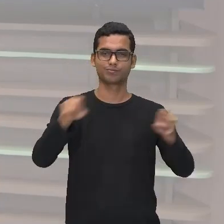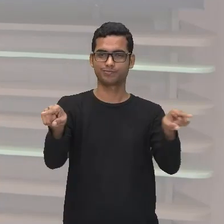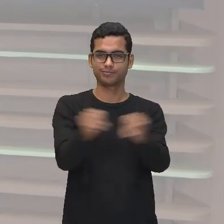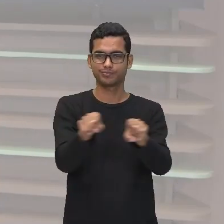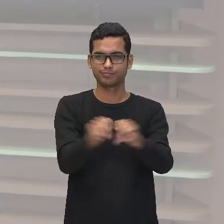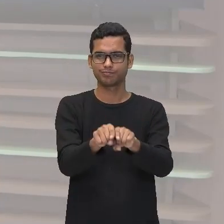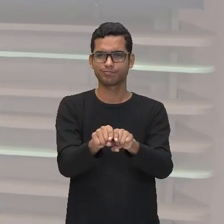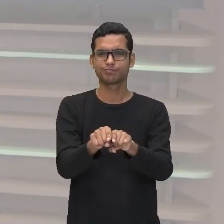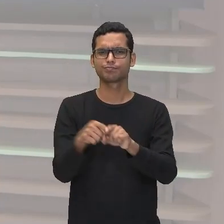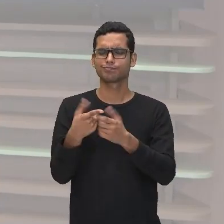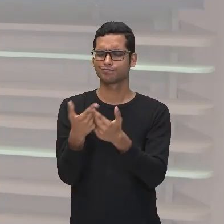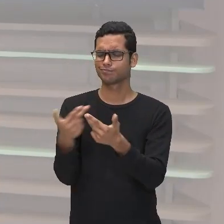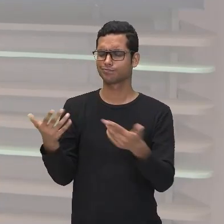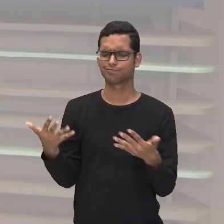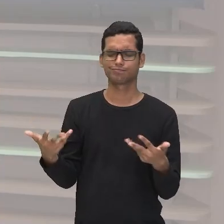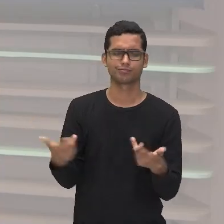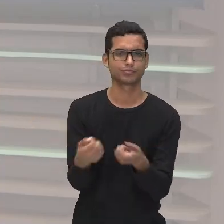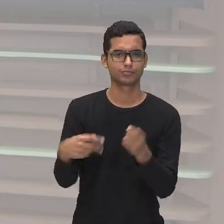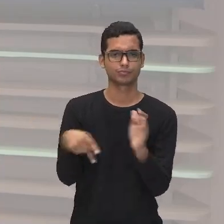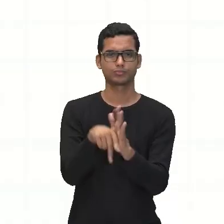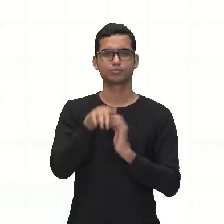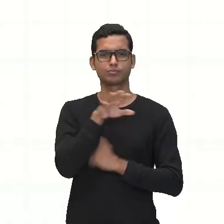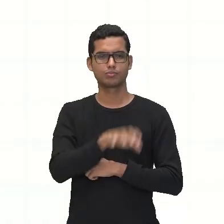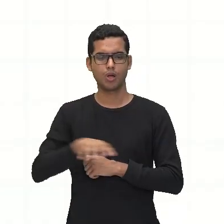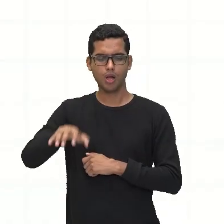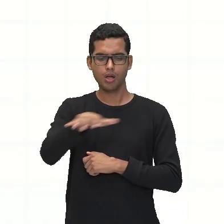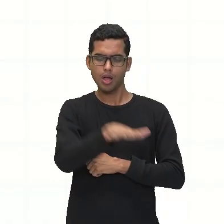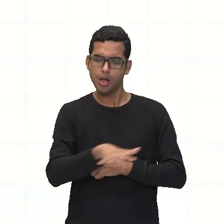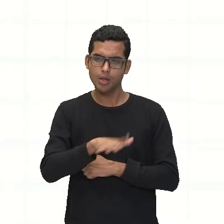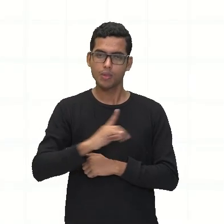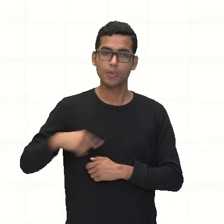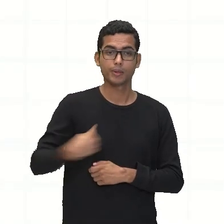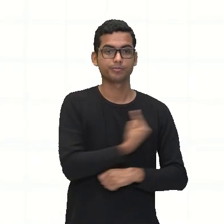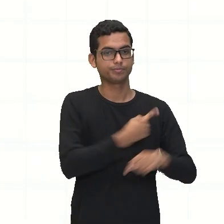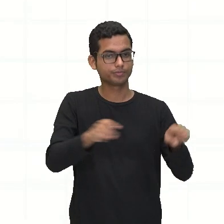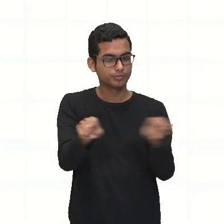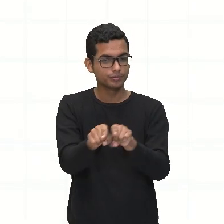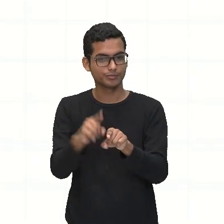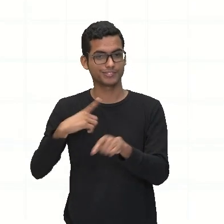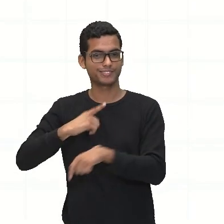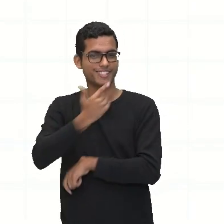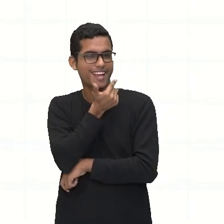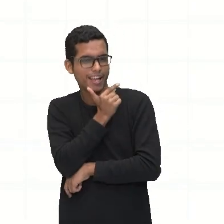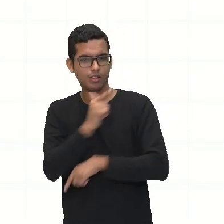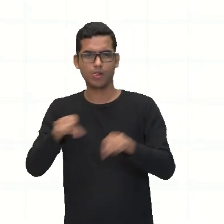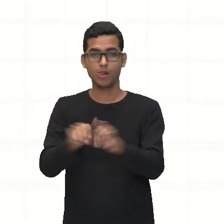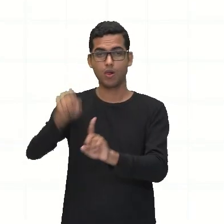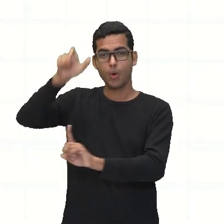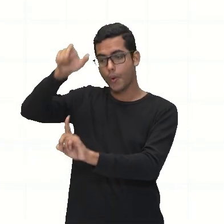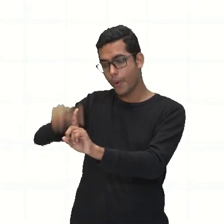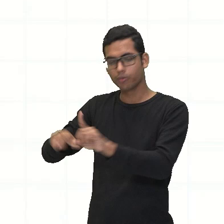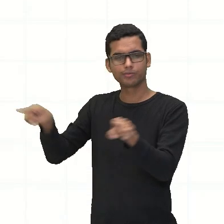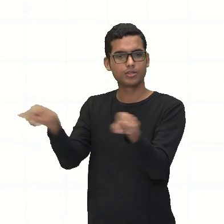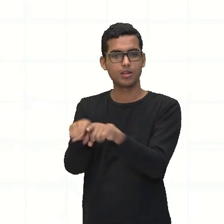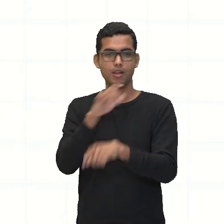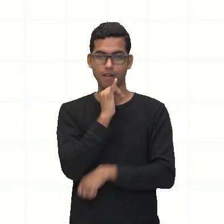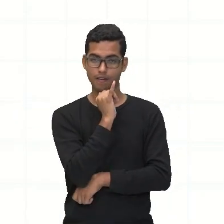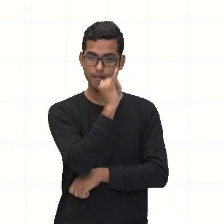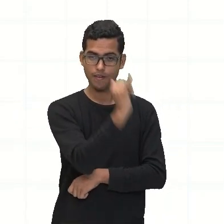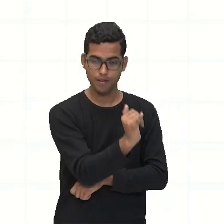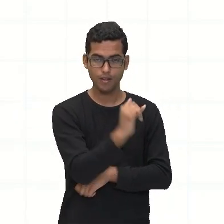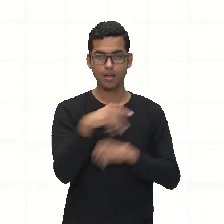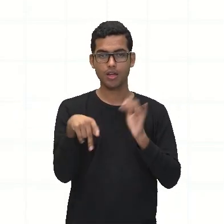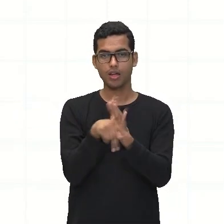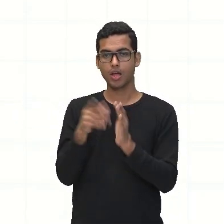cheio, está repleto de regionalismos. Tem humor, né? O poema tem humor, O sujeito também avisa que a iguaria